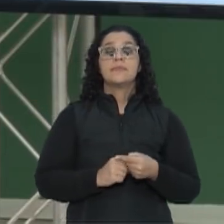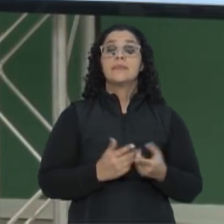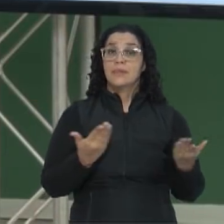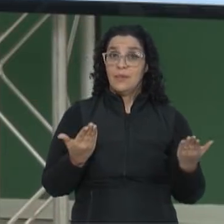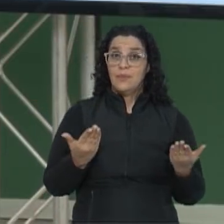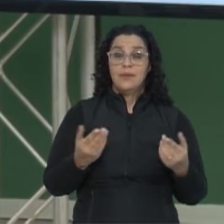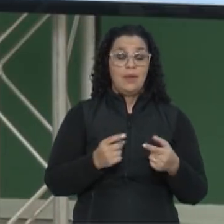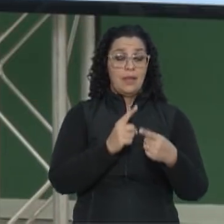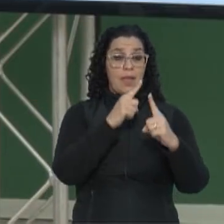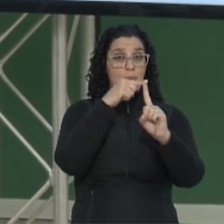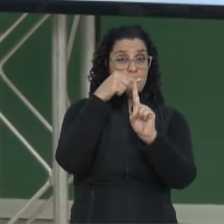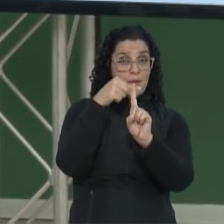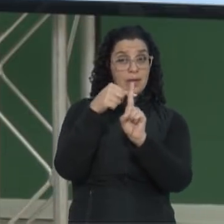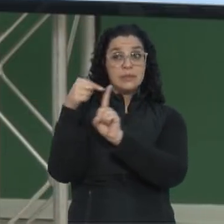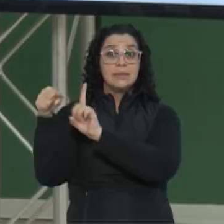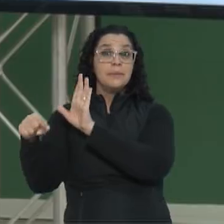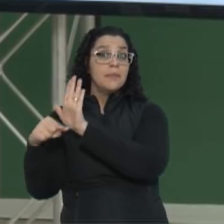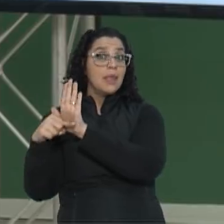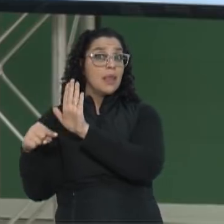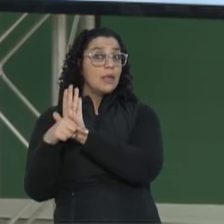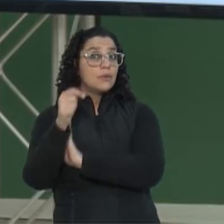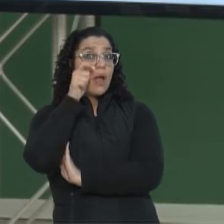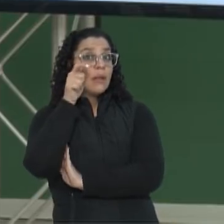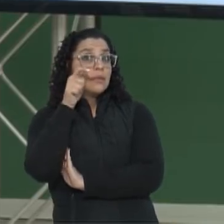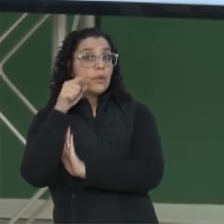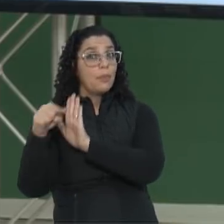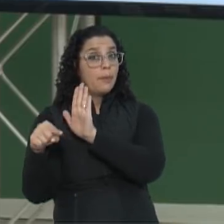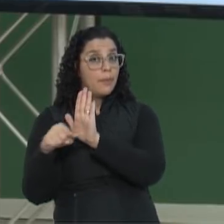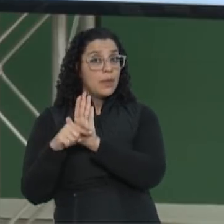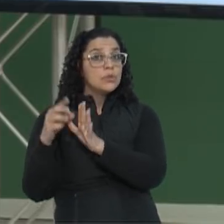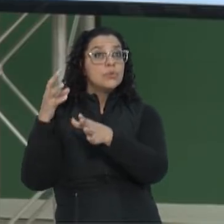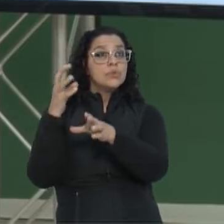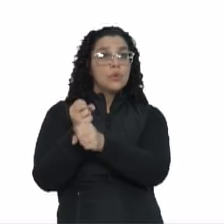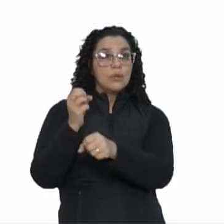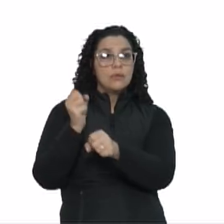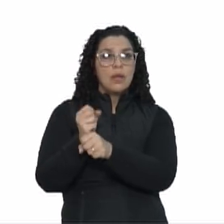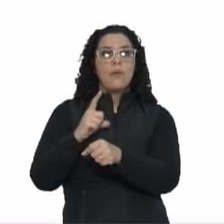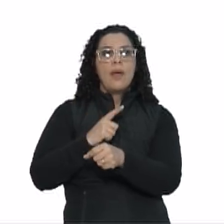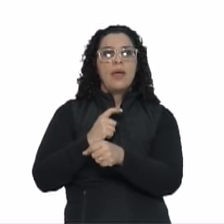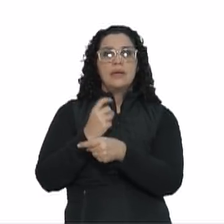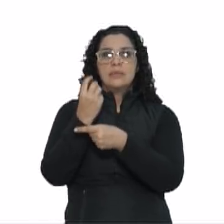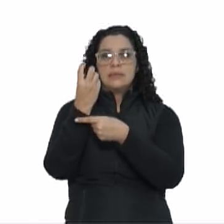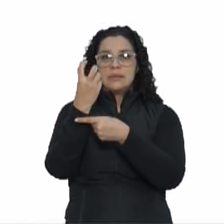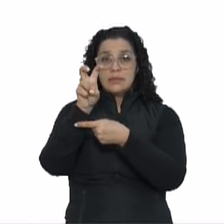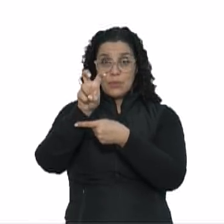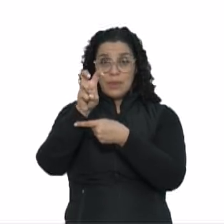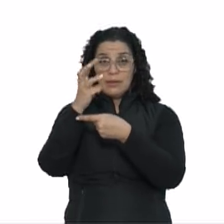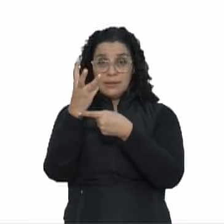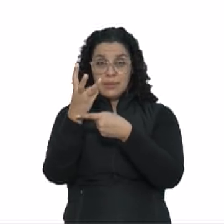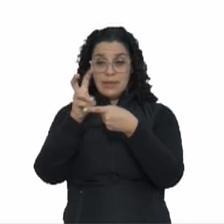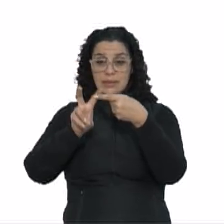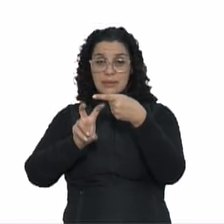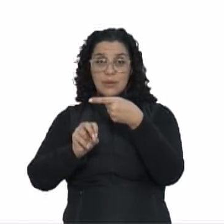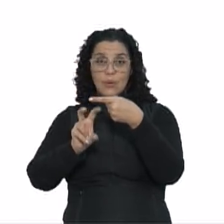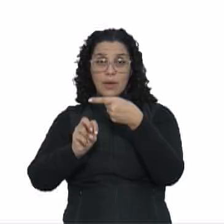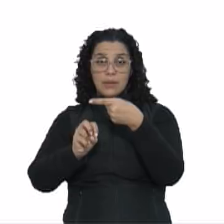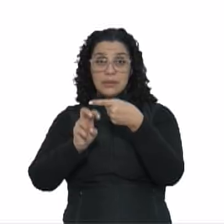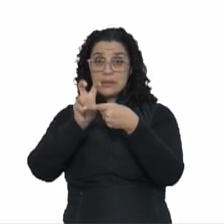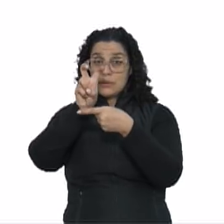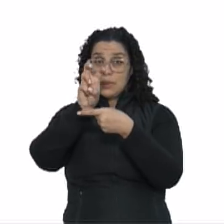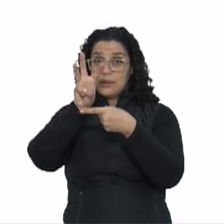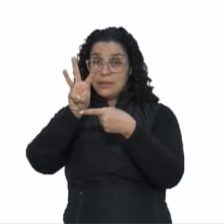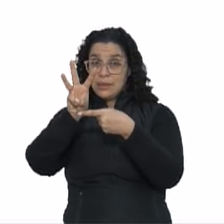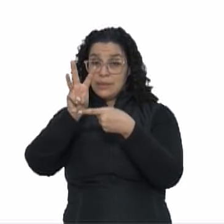10 partes de 50, que vai dar quanto? 53 50avos. Professora,